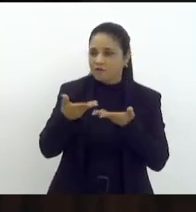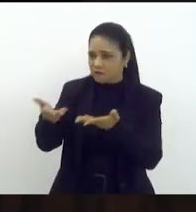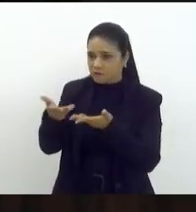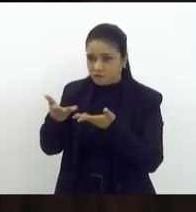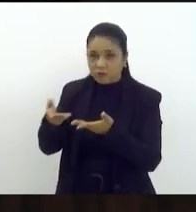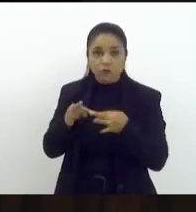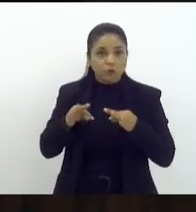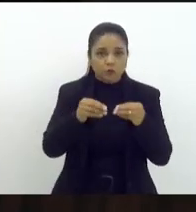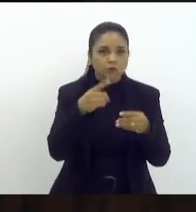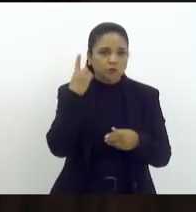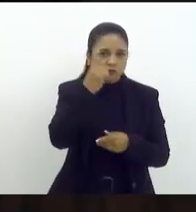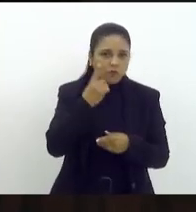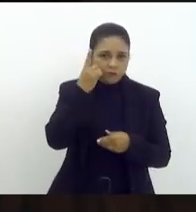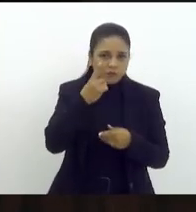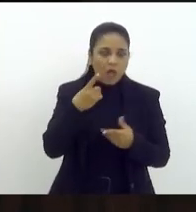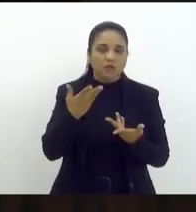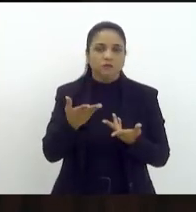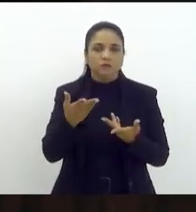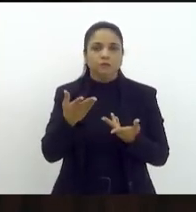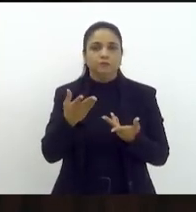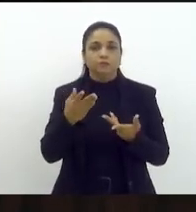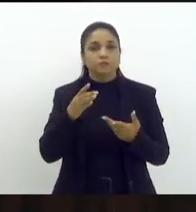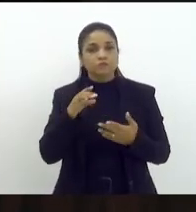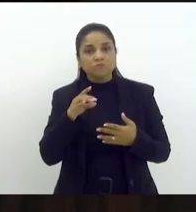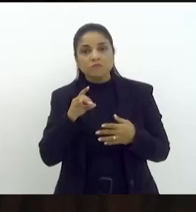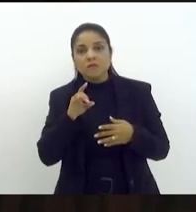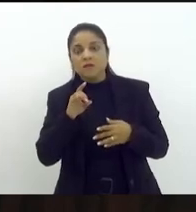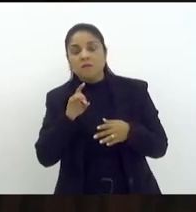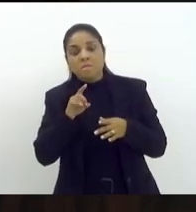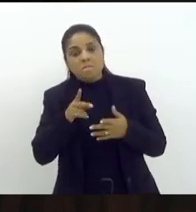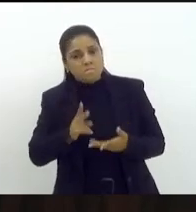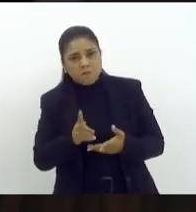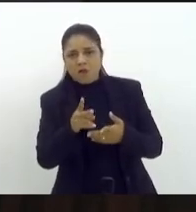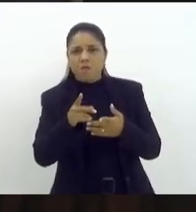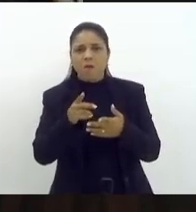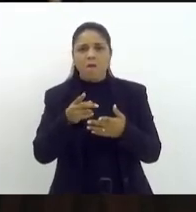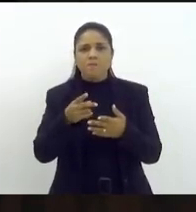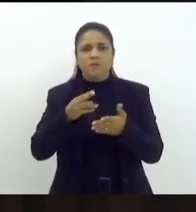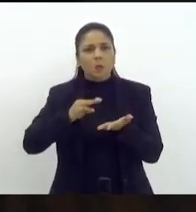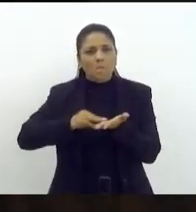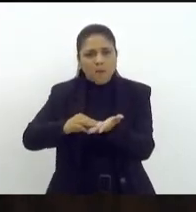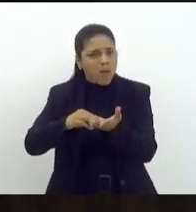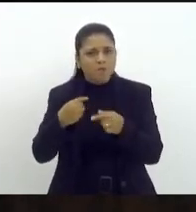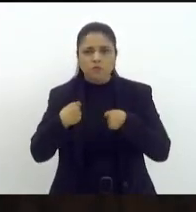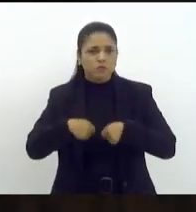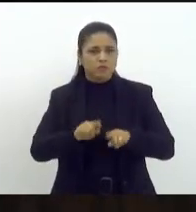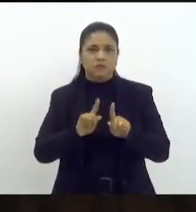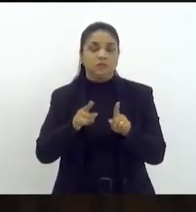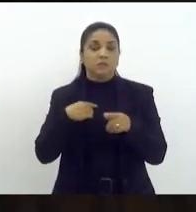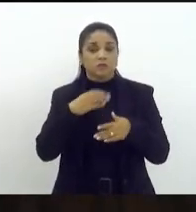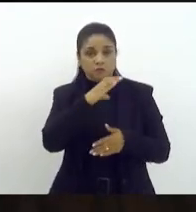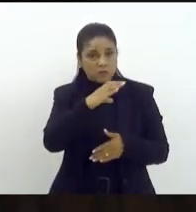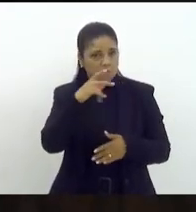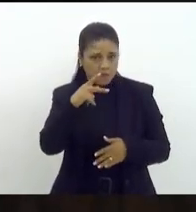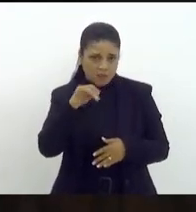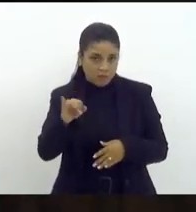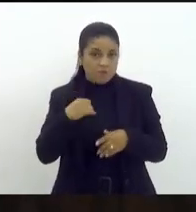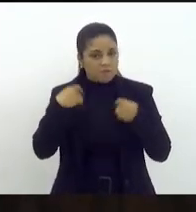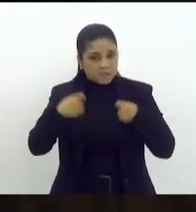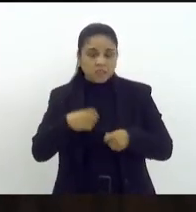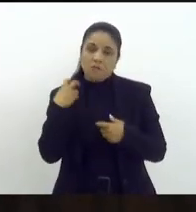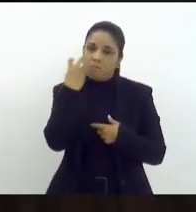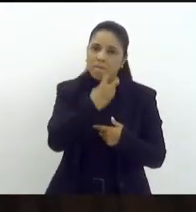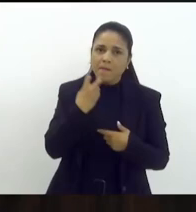e deputados a gente está presente mesmo não como não são não sendo membros da CPI mas tá fazendo couro porque tem sido uma pauta